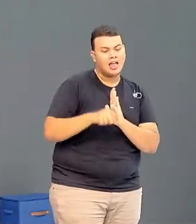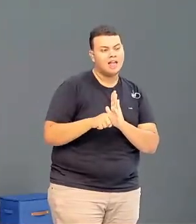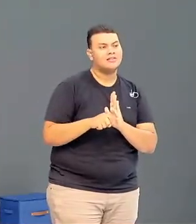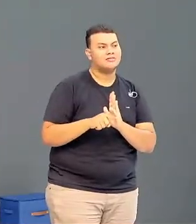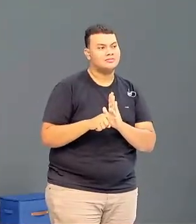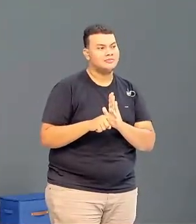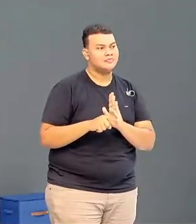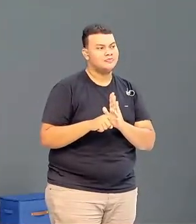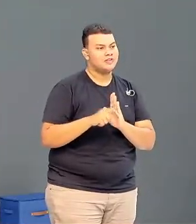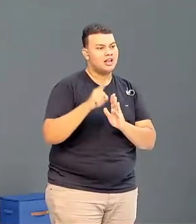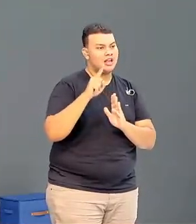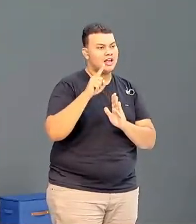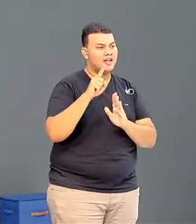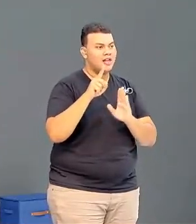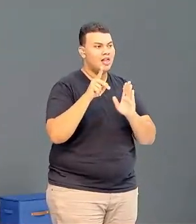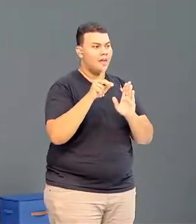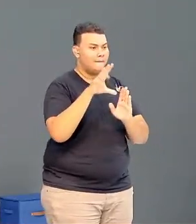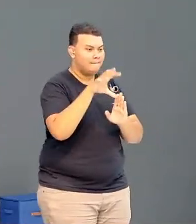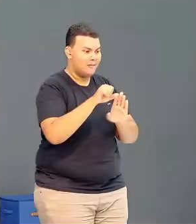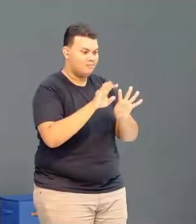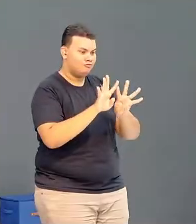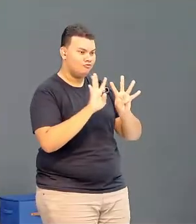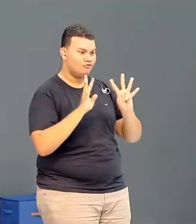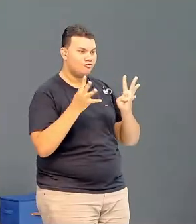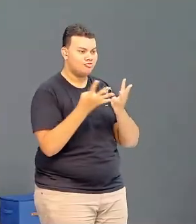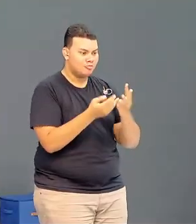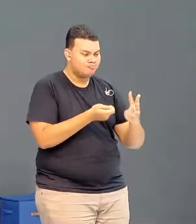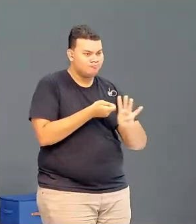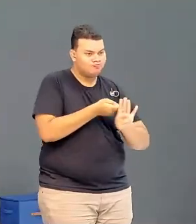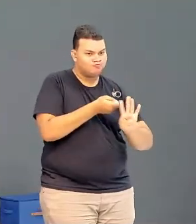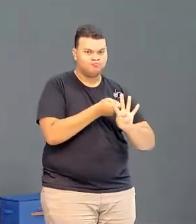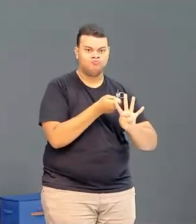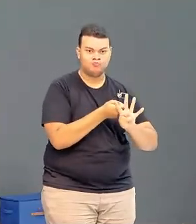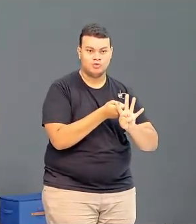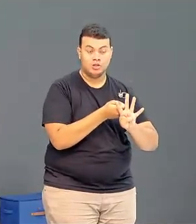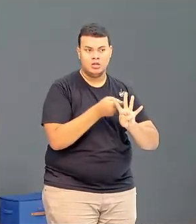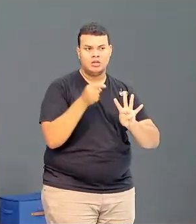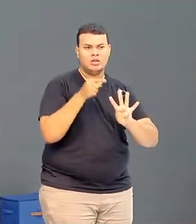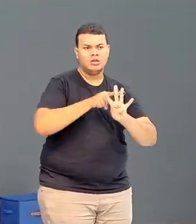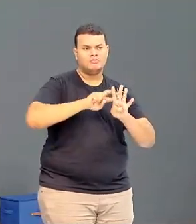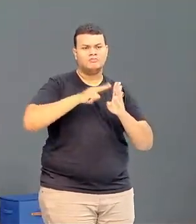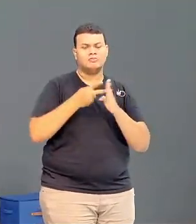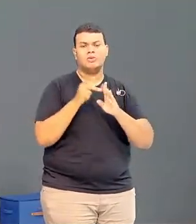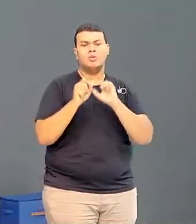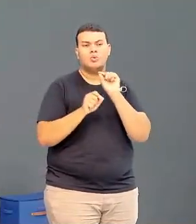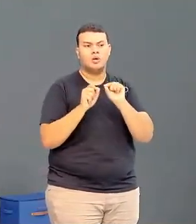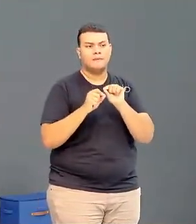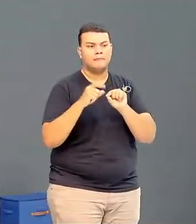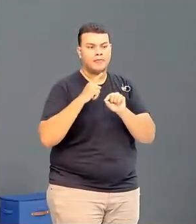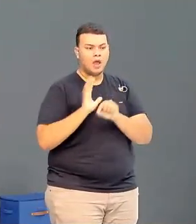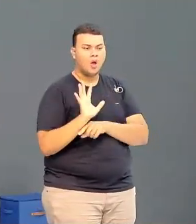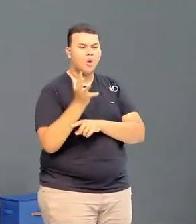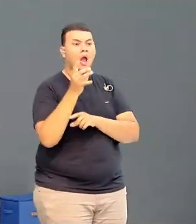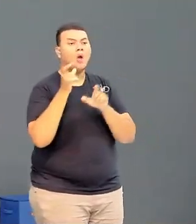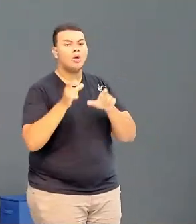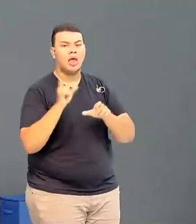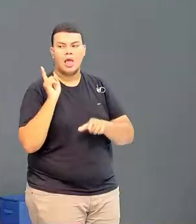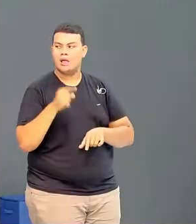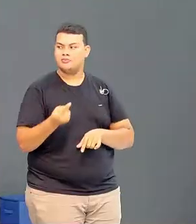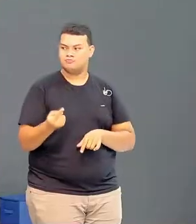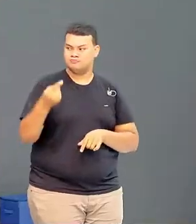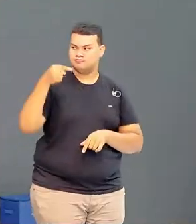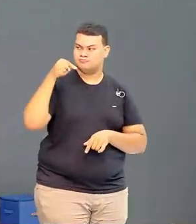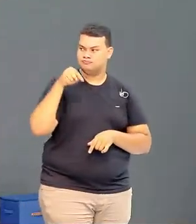Usando as fortalezas. E essas fortalezas, pastor, elas acontecem aonde? Aqui, ó.